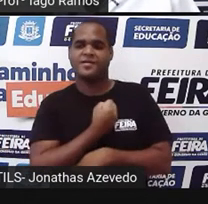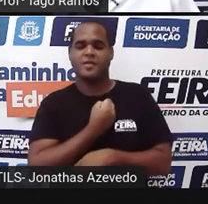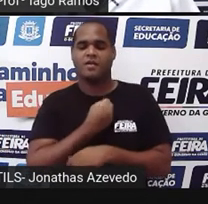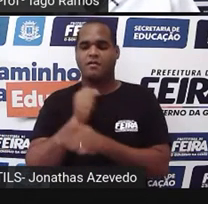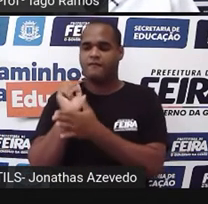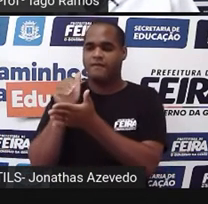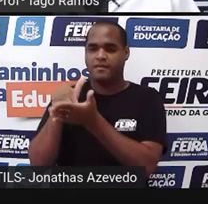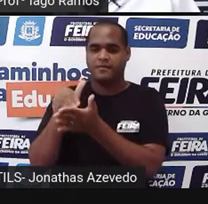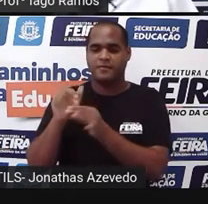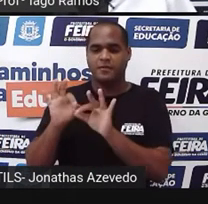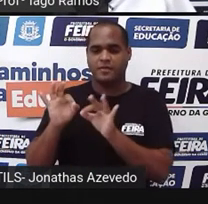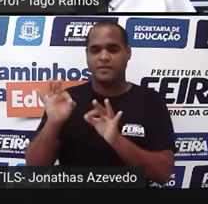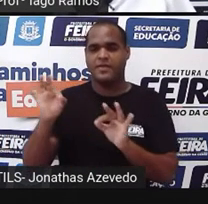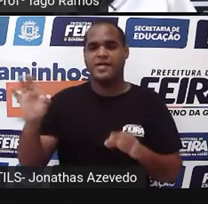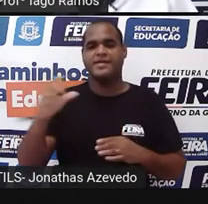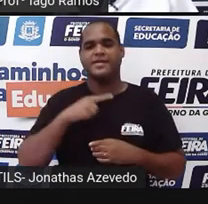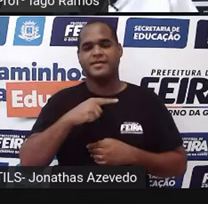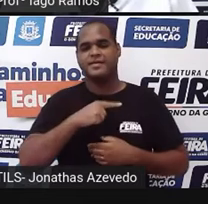infinitamente